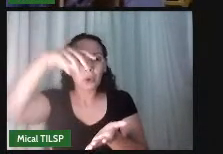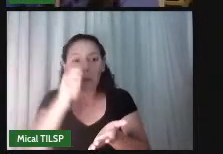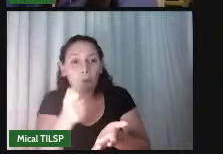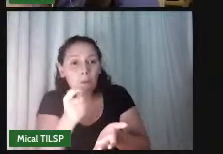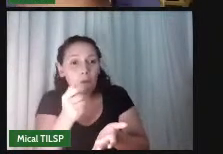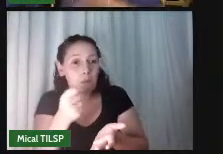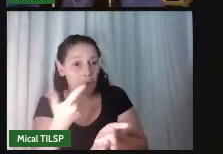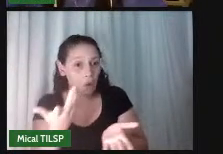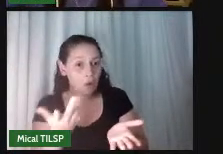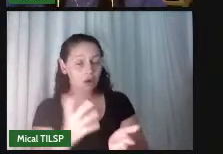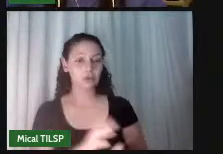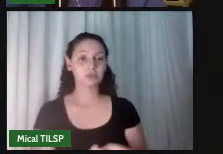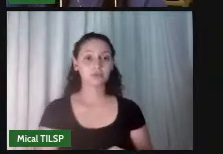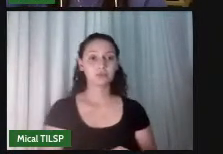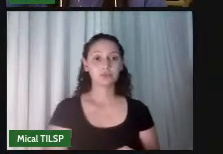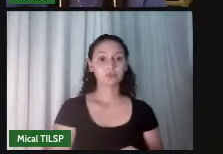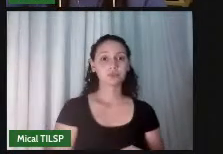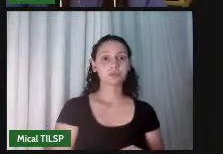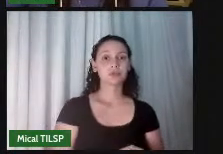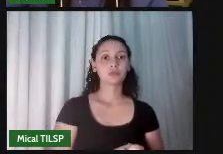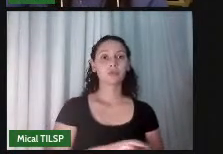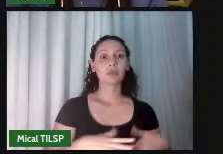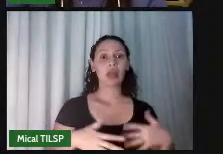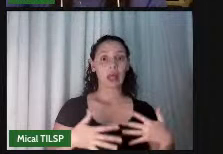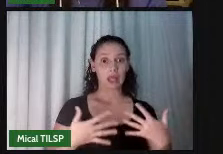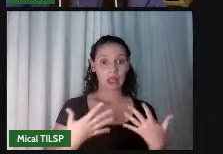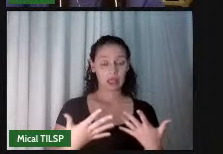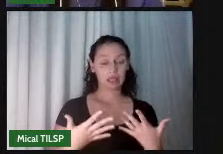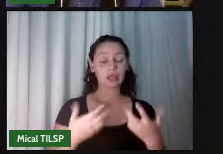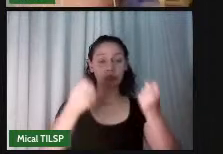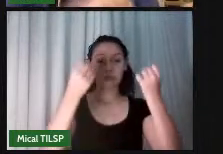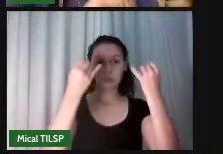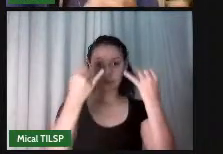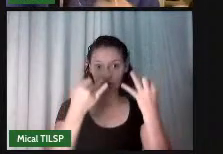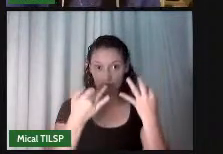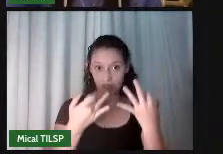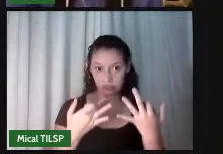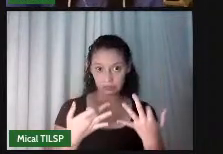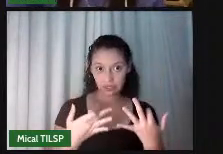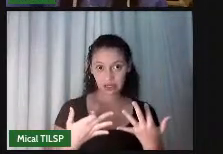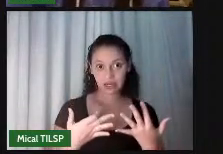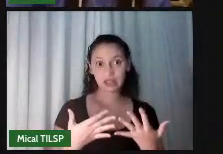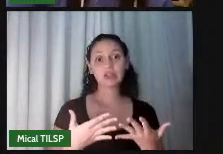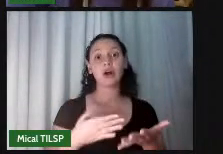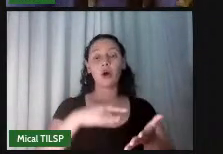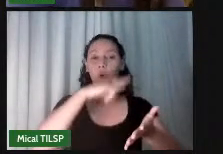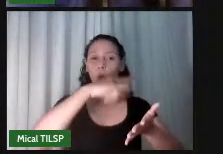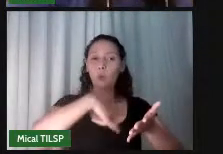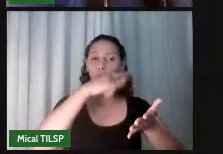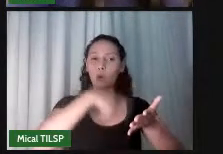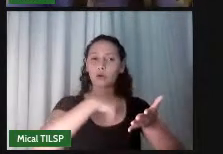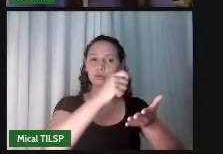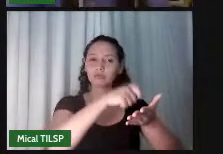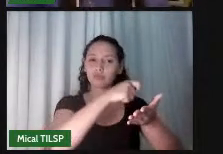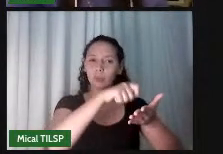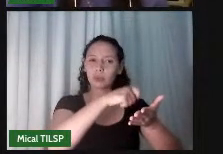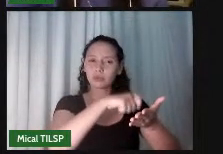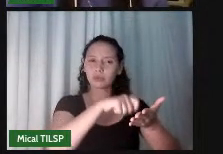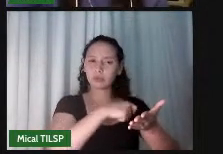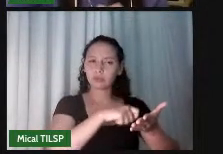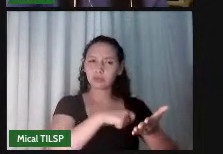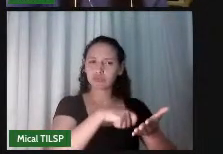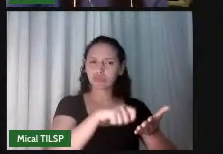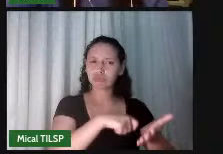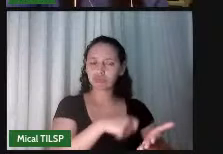Então, a omissão, o erro nessas descrições das restaurações, porque a gente tem que preencher aquelas fichas pós-mortem,